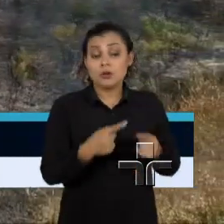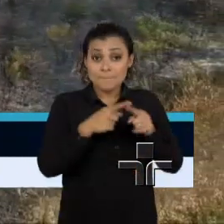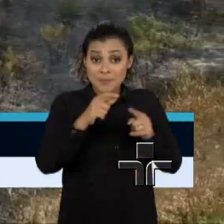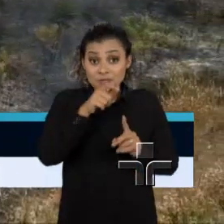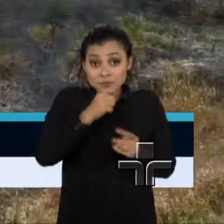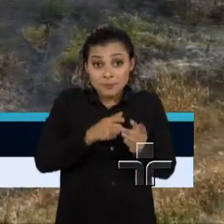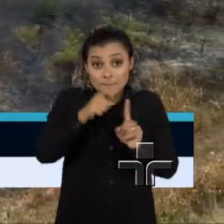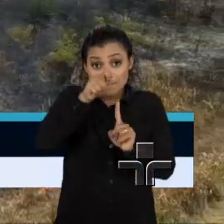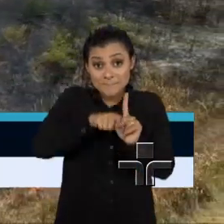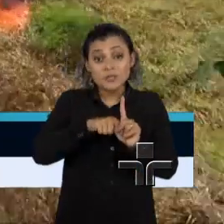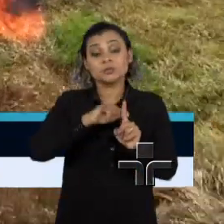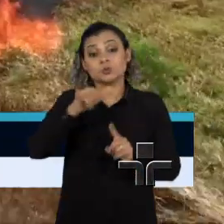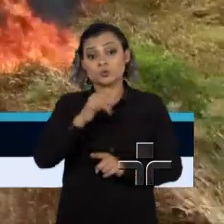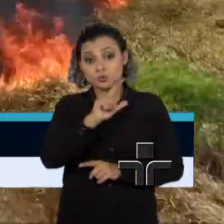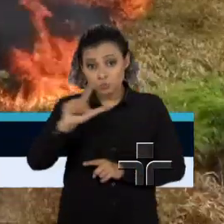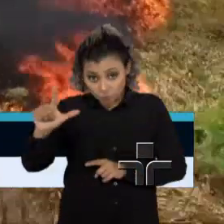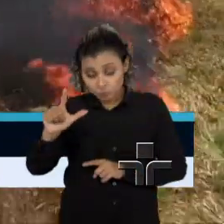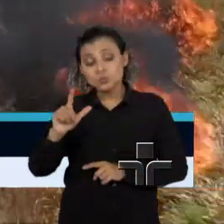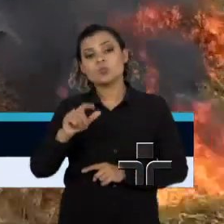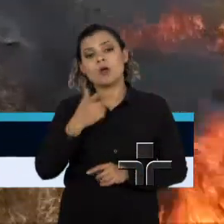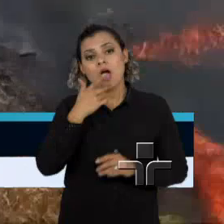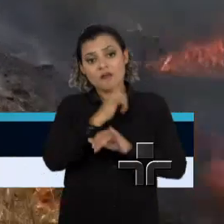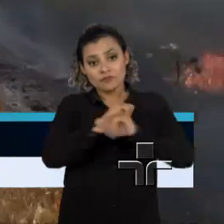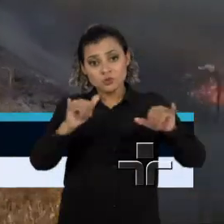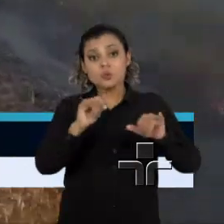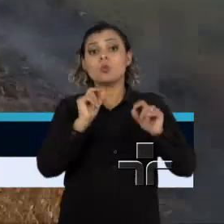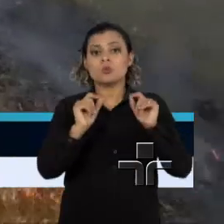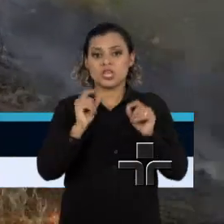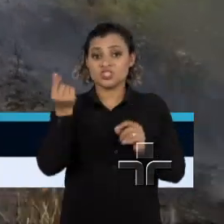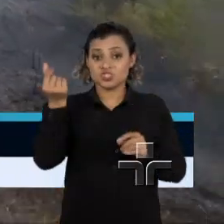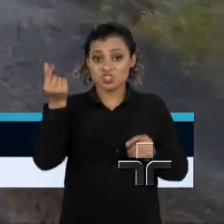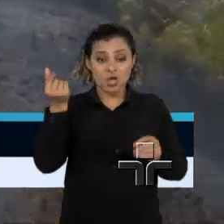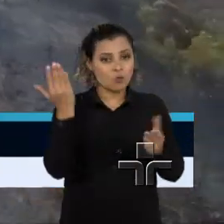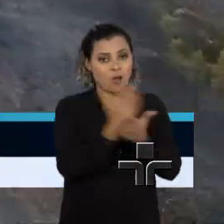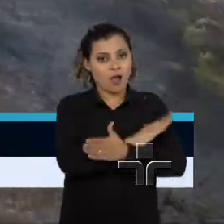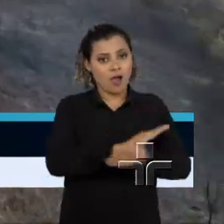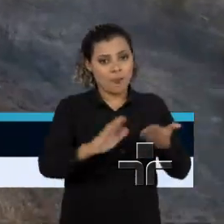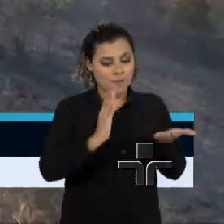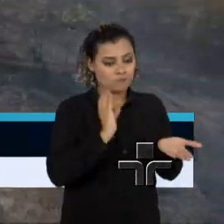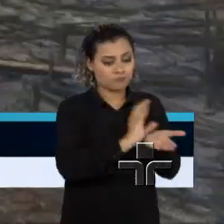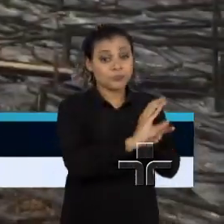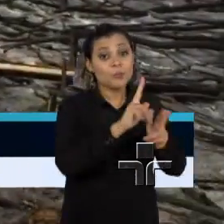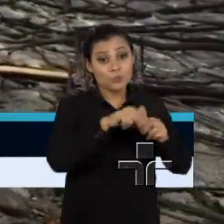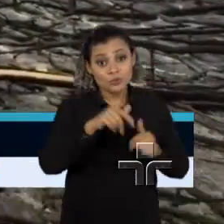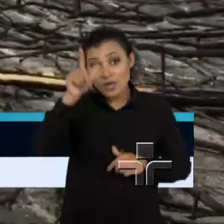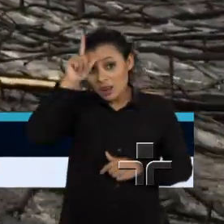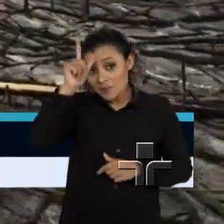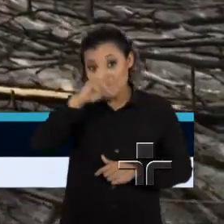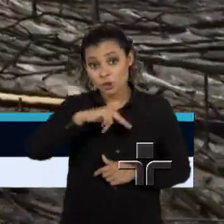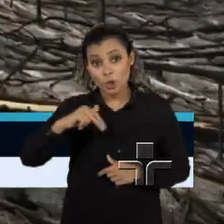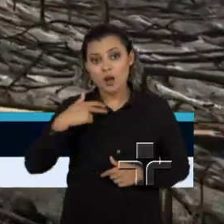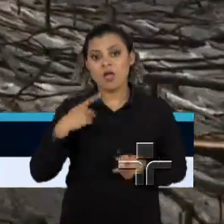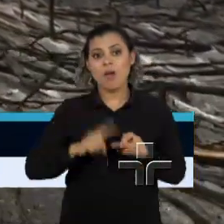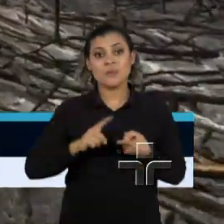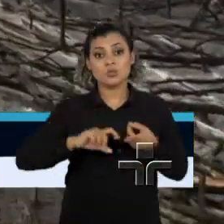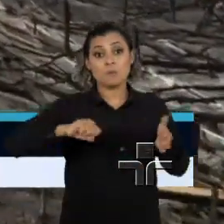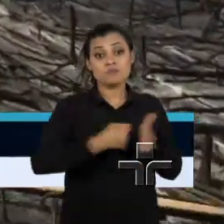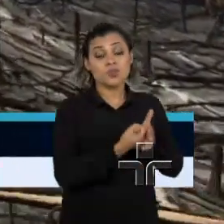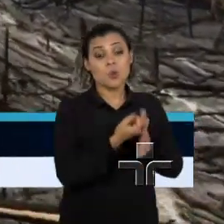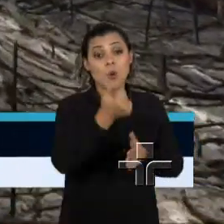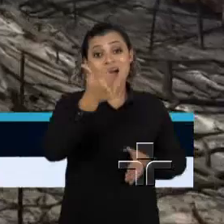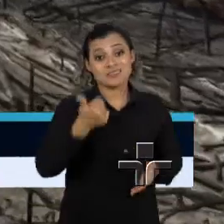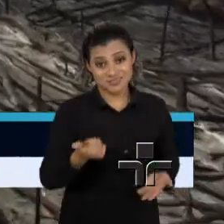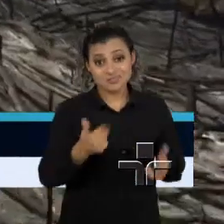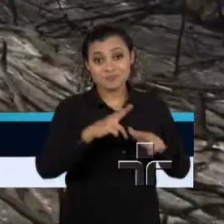julho, Salles afirmou que poderia extinguir o fundo. O anúncio fez com que Alemanha e Noruega ameaçassem encerrar o envio